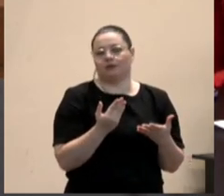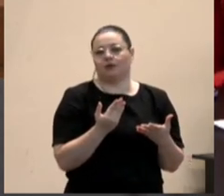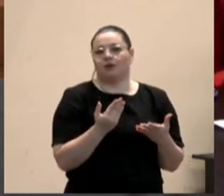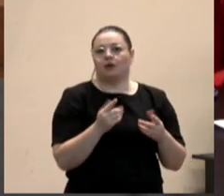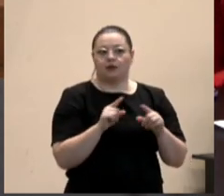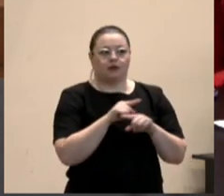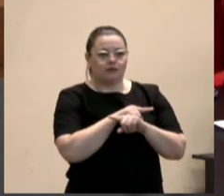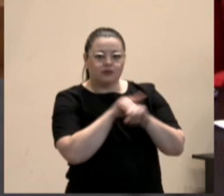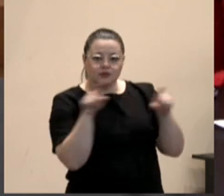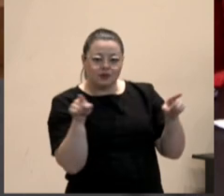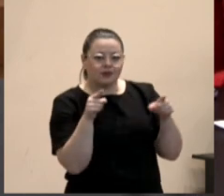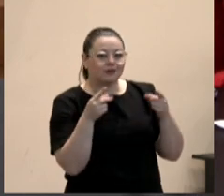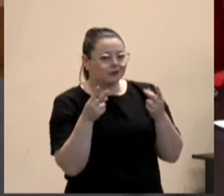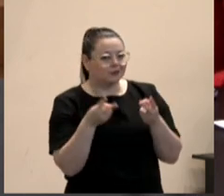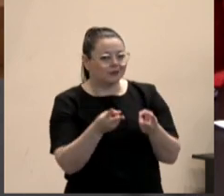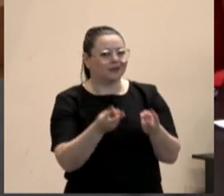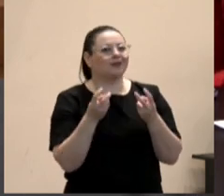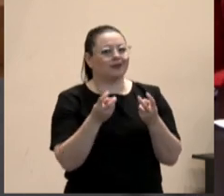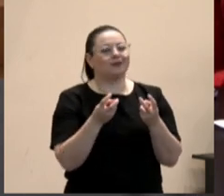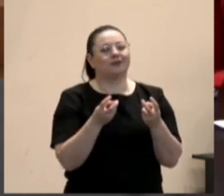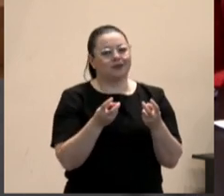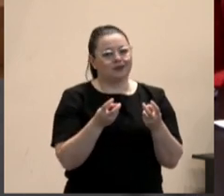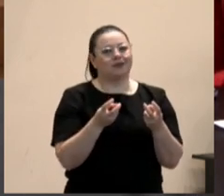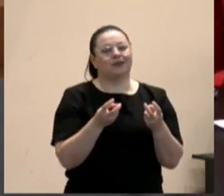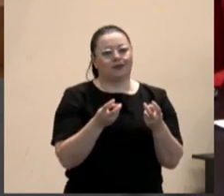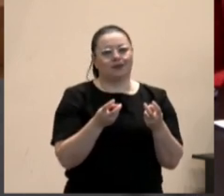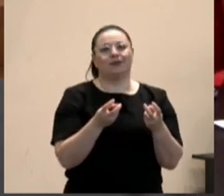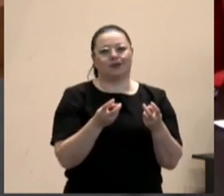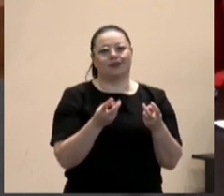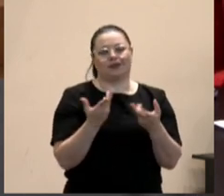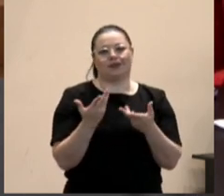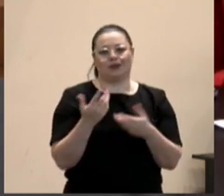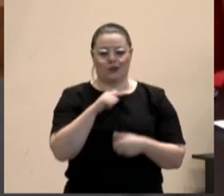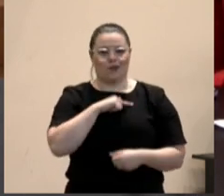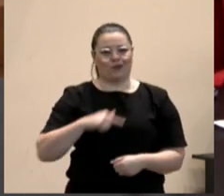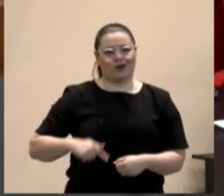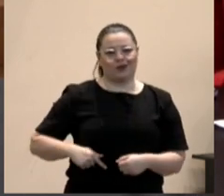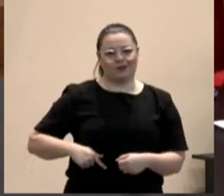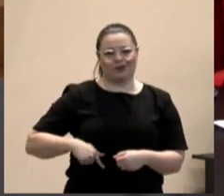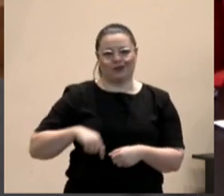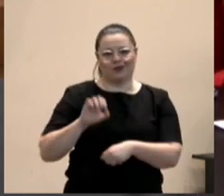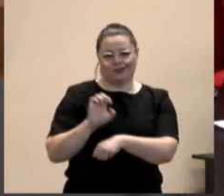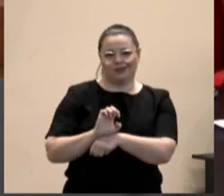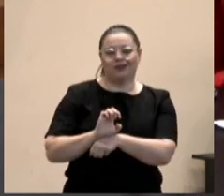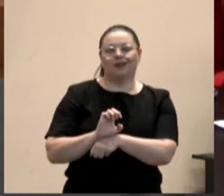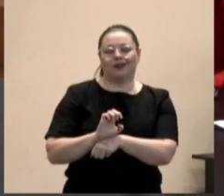E que vocês perceberam que o governador